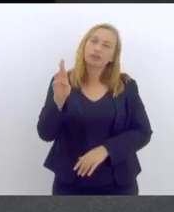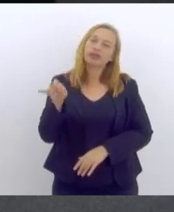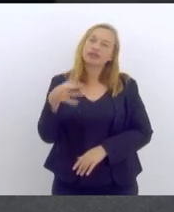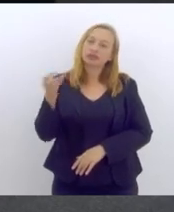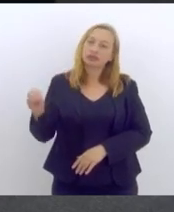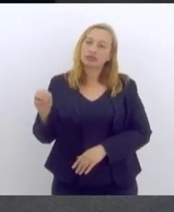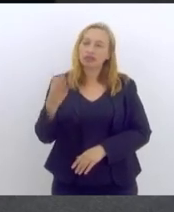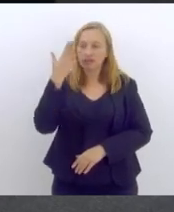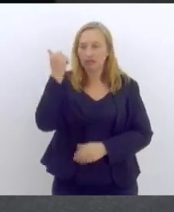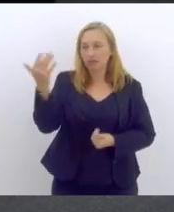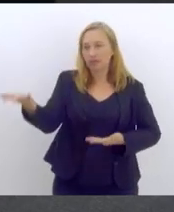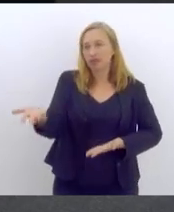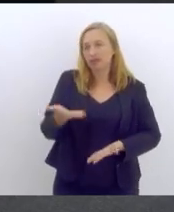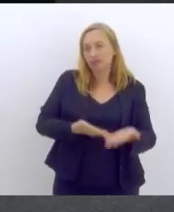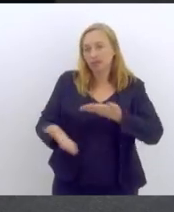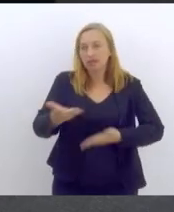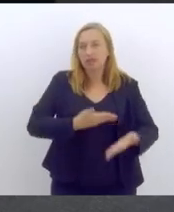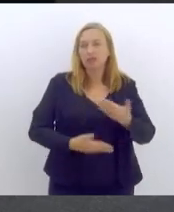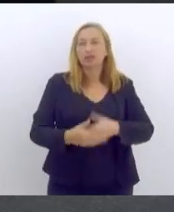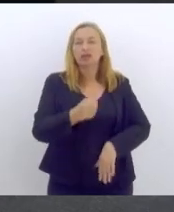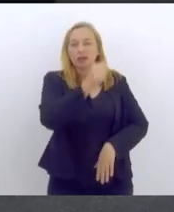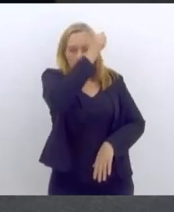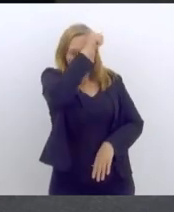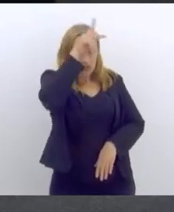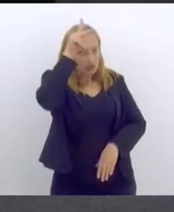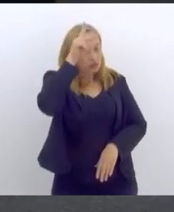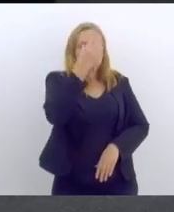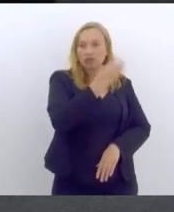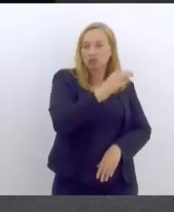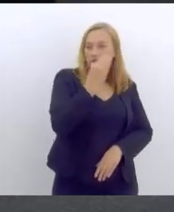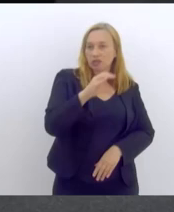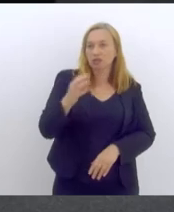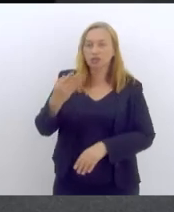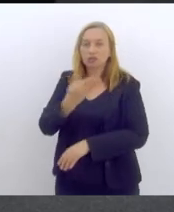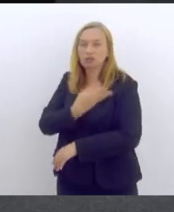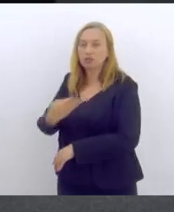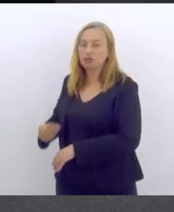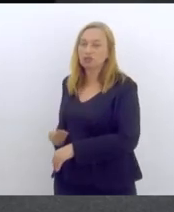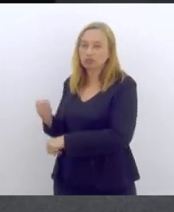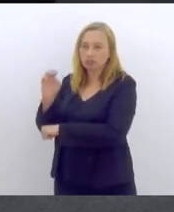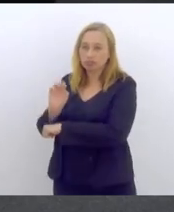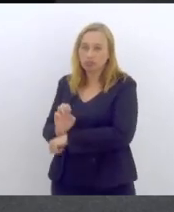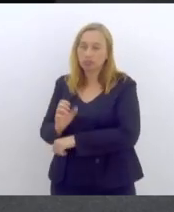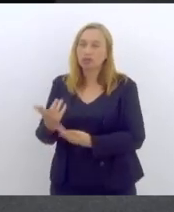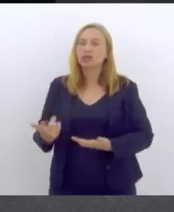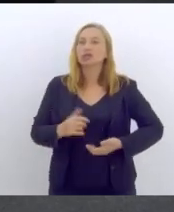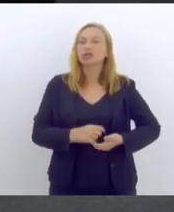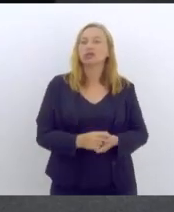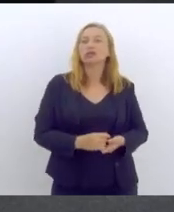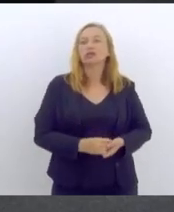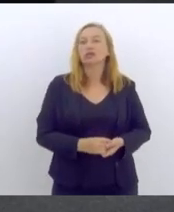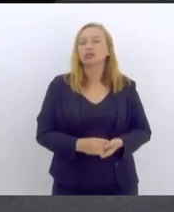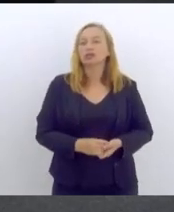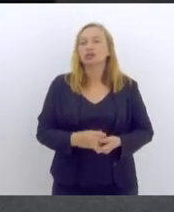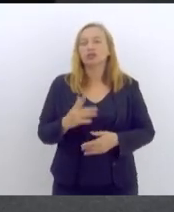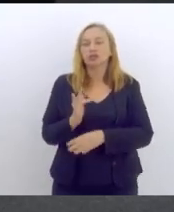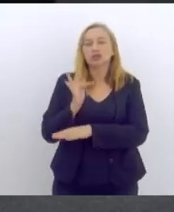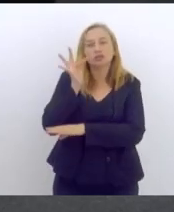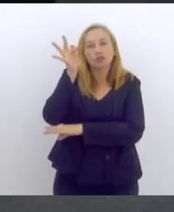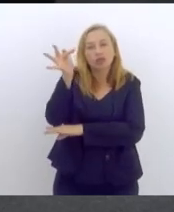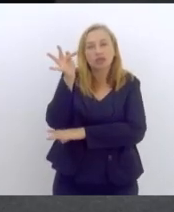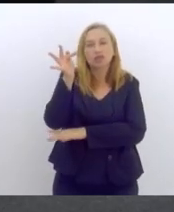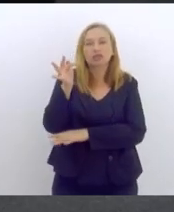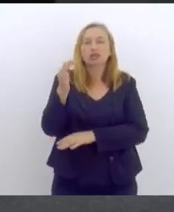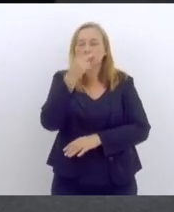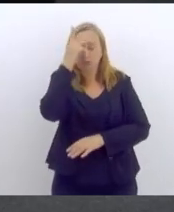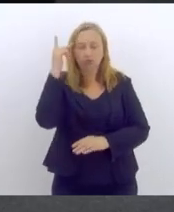parceria entre a Prefeitura de Niterói e o governo do Estado, através desse projeto, traz esperança aos moradores de